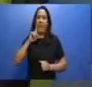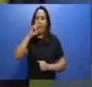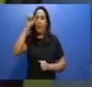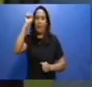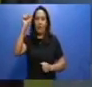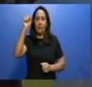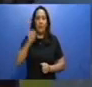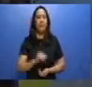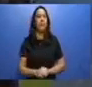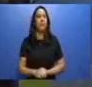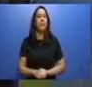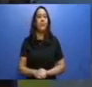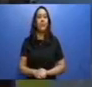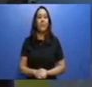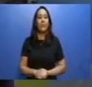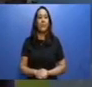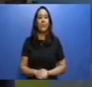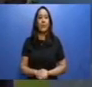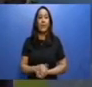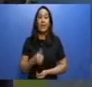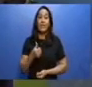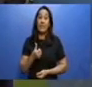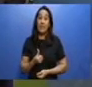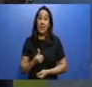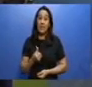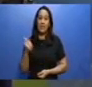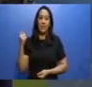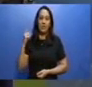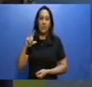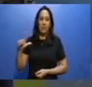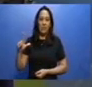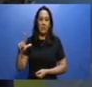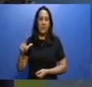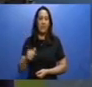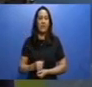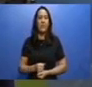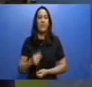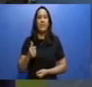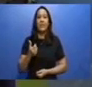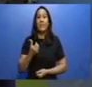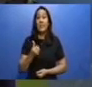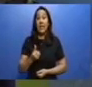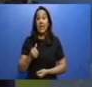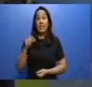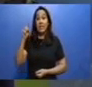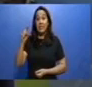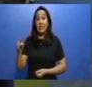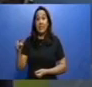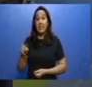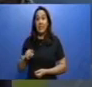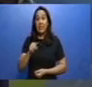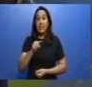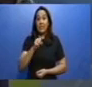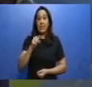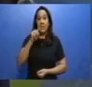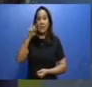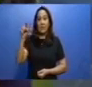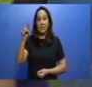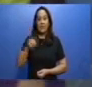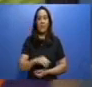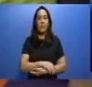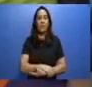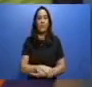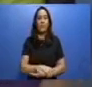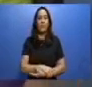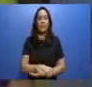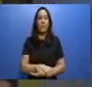Então, hexa quer dizer 6. Por quê? Olha quantos lados tem. 1, 2, 3, 4, 5, 6. Então,